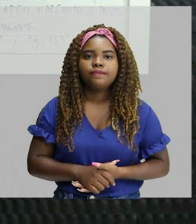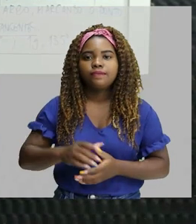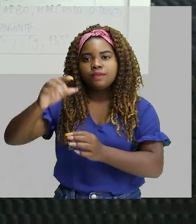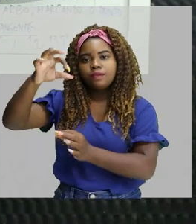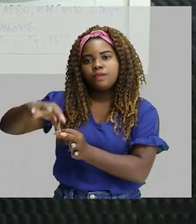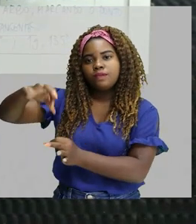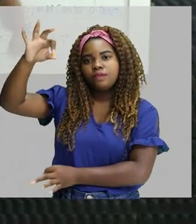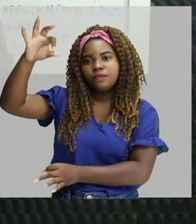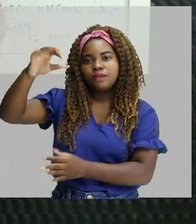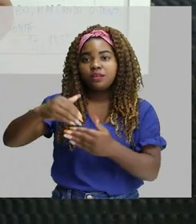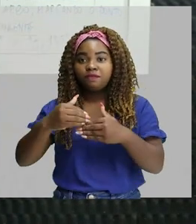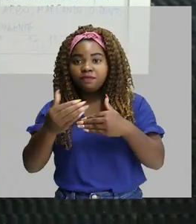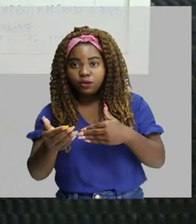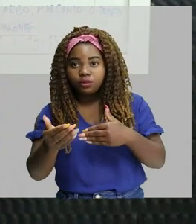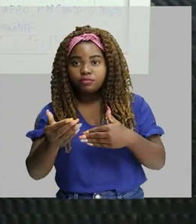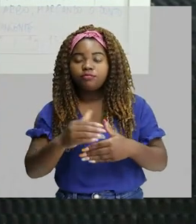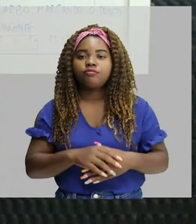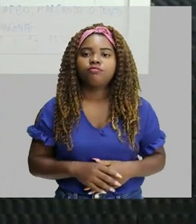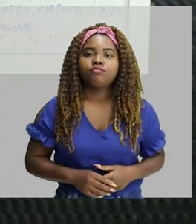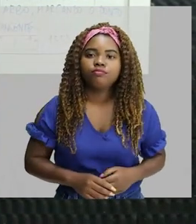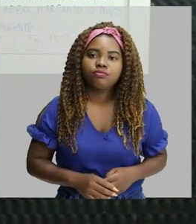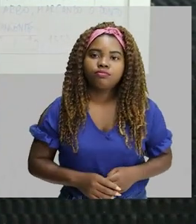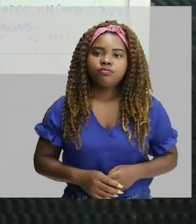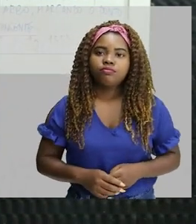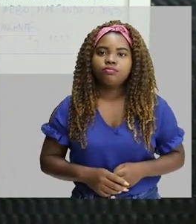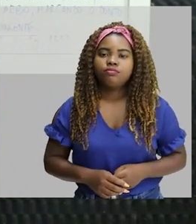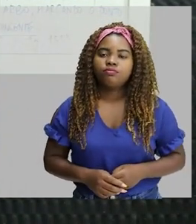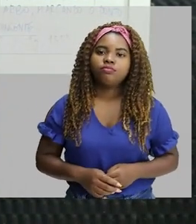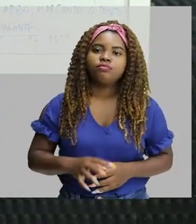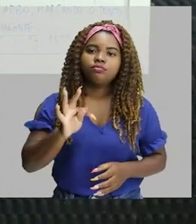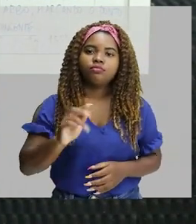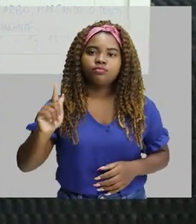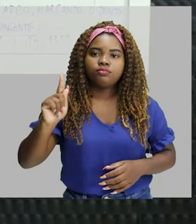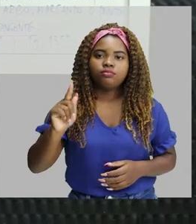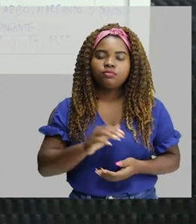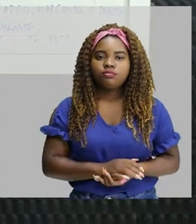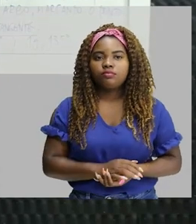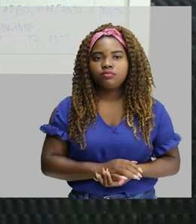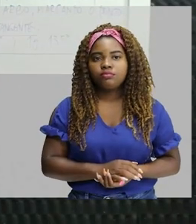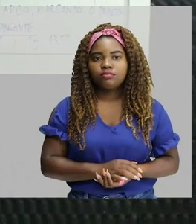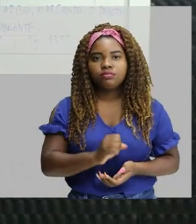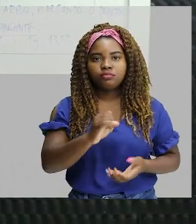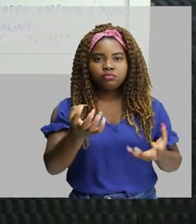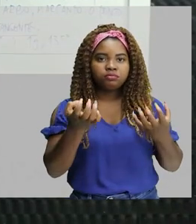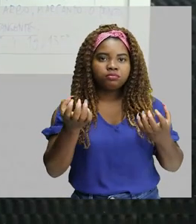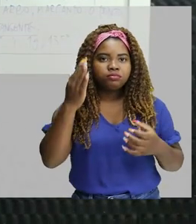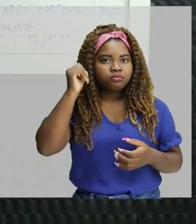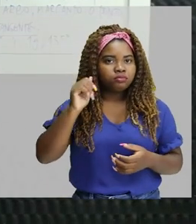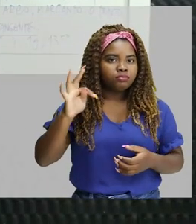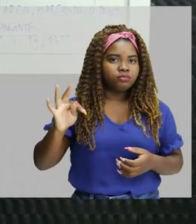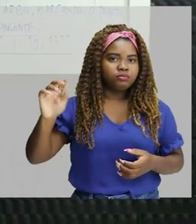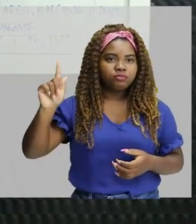é paralela ao eixo Y passando pelo ponto a tangenciando o ponto a no caso se eu quiser saber a